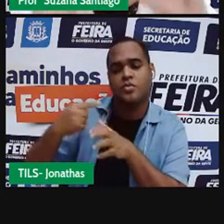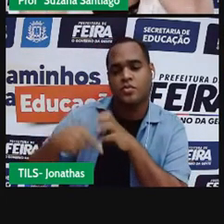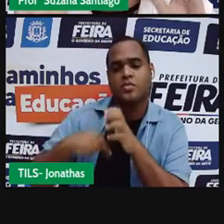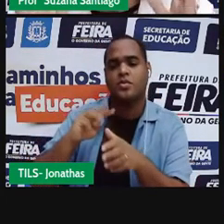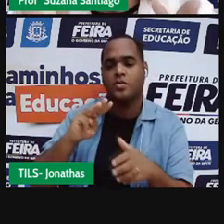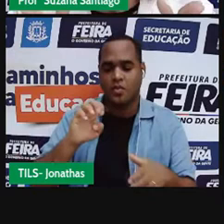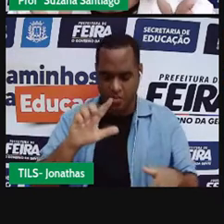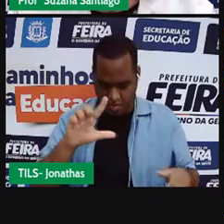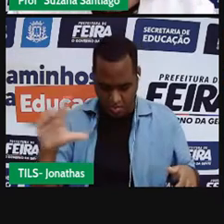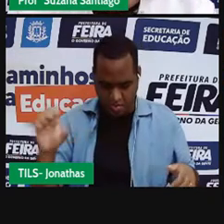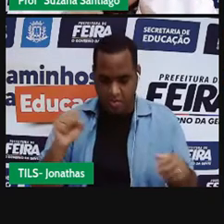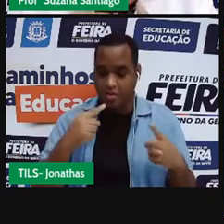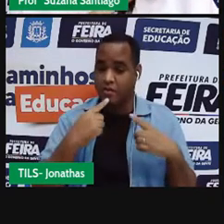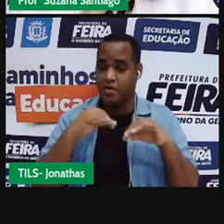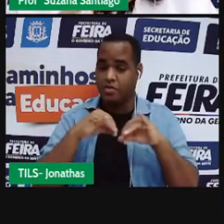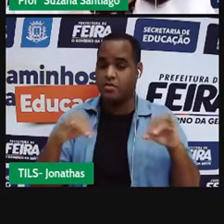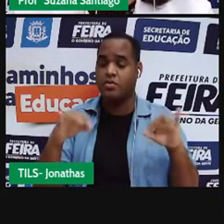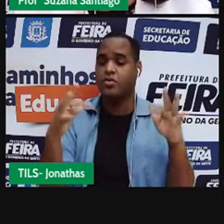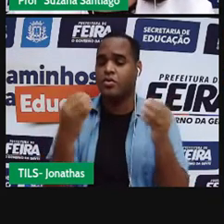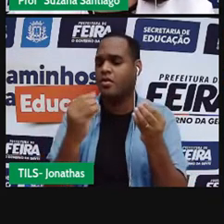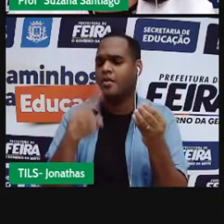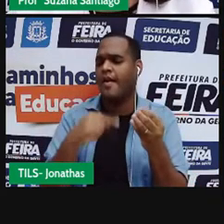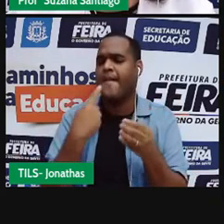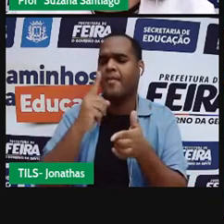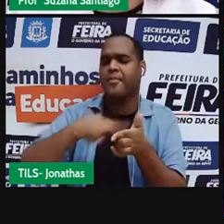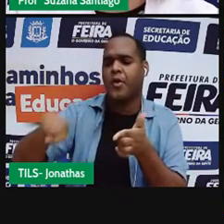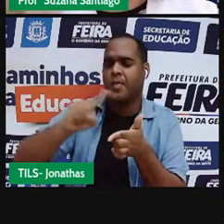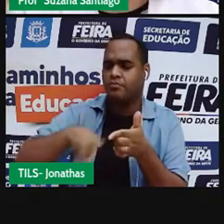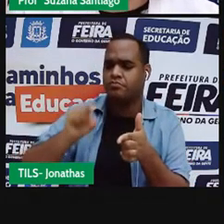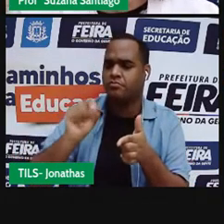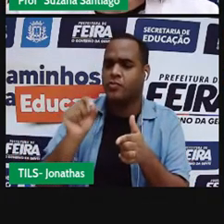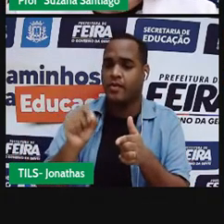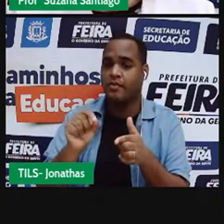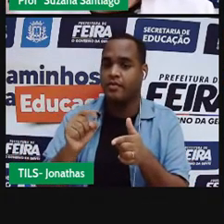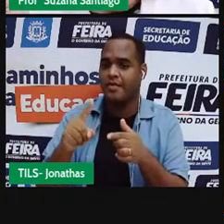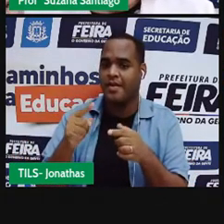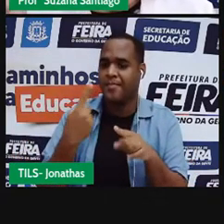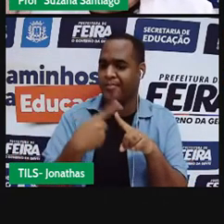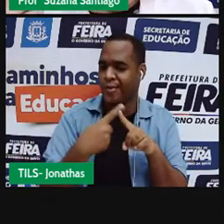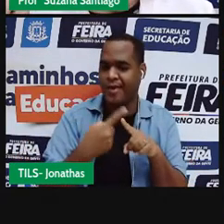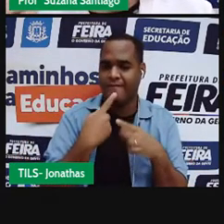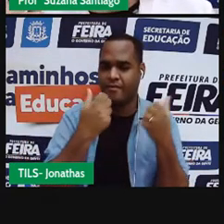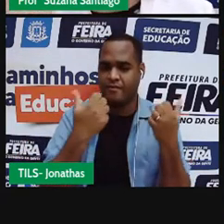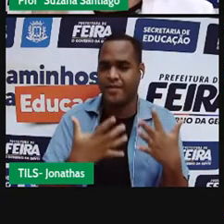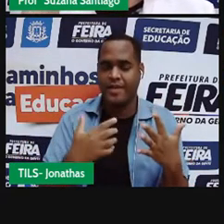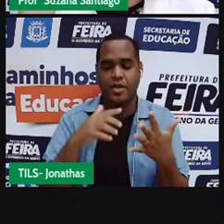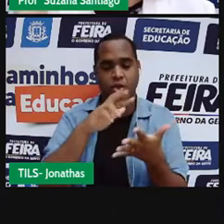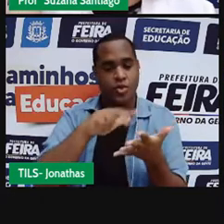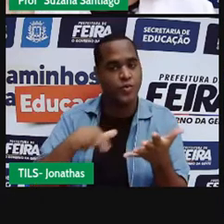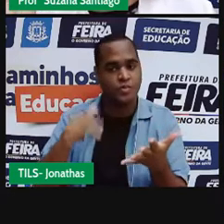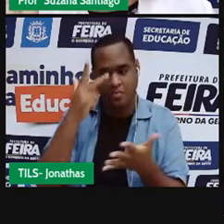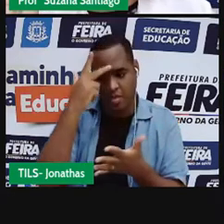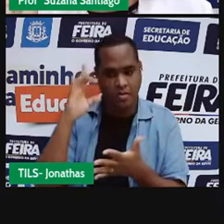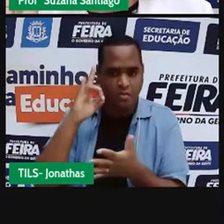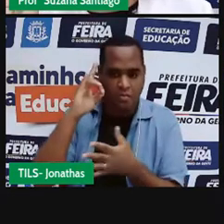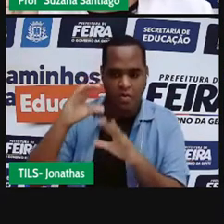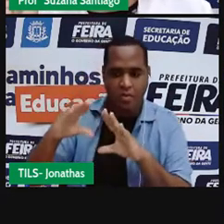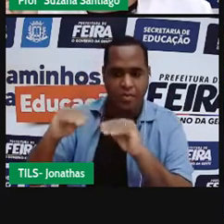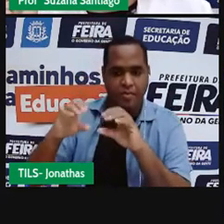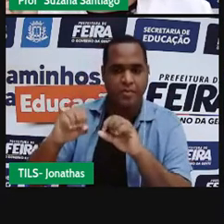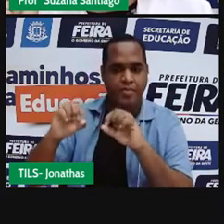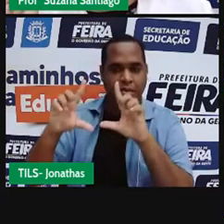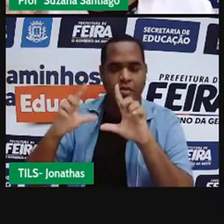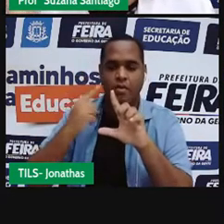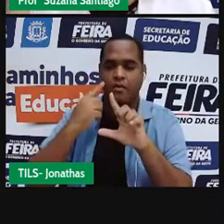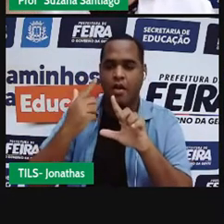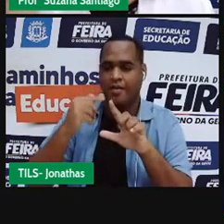assim, avisaram tudo. O problema foi porque aquela galera que ligou o rádio no meio da história